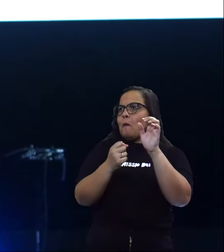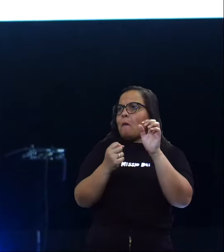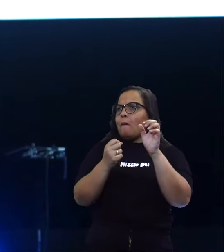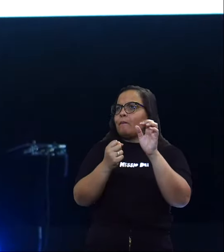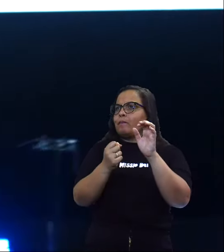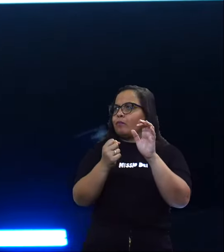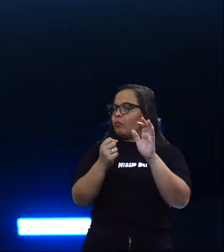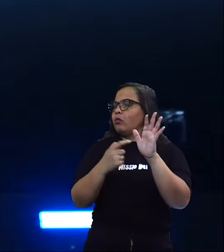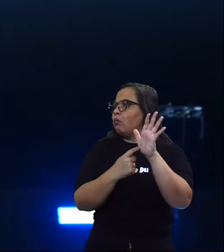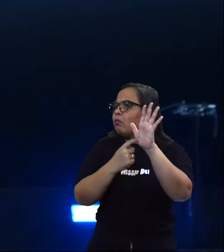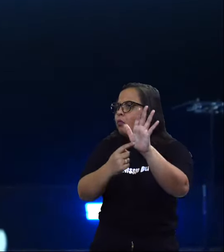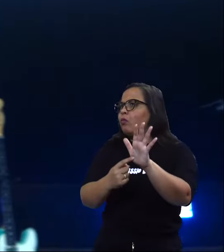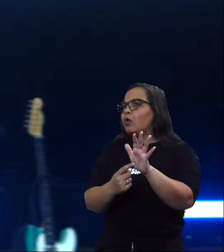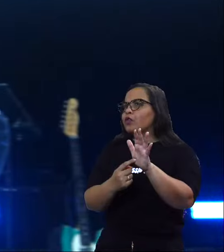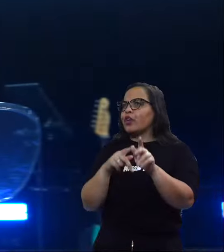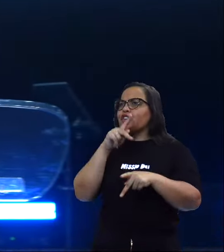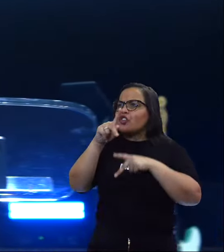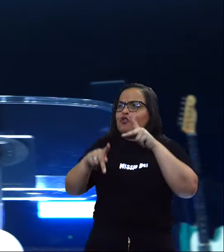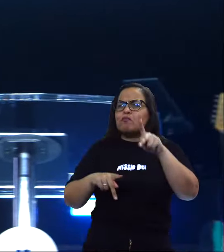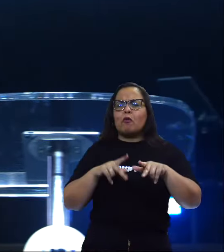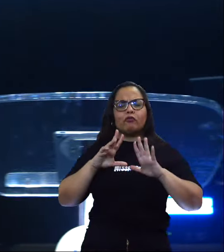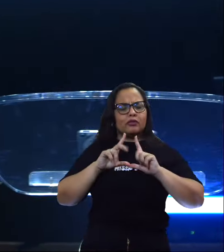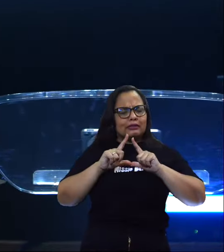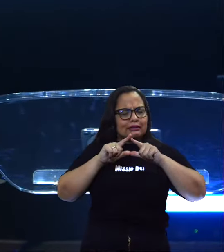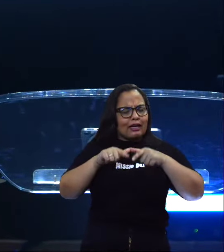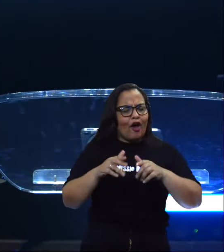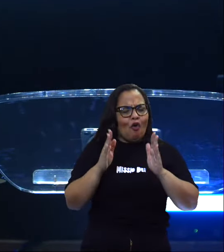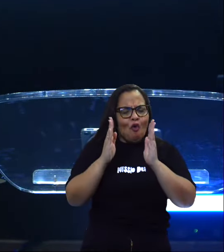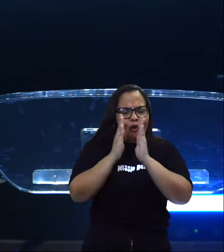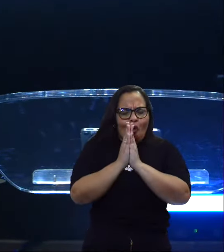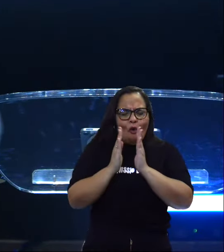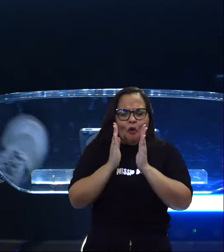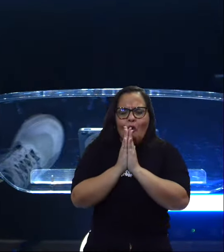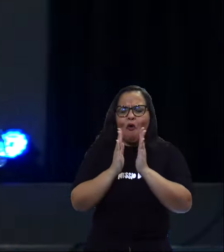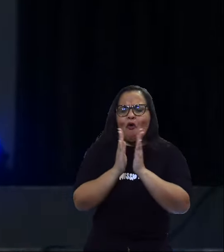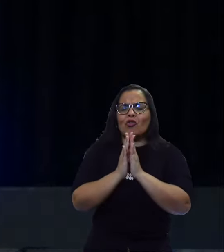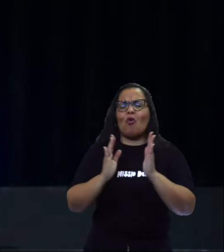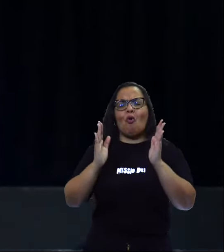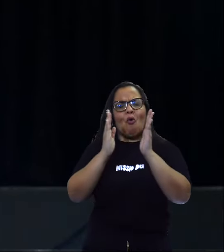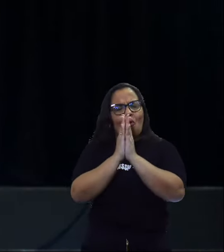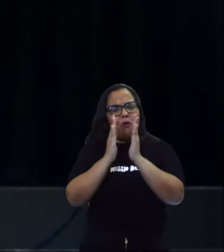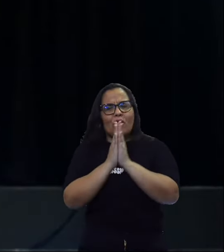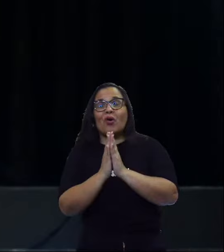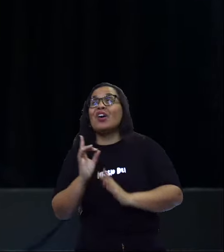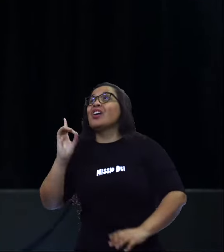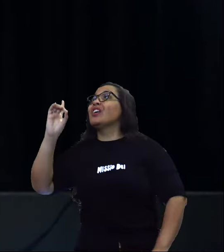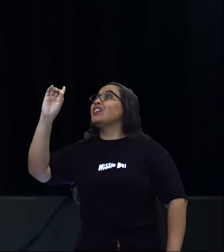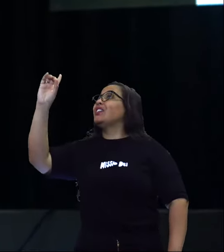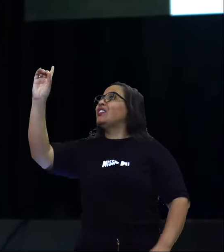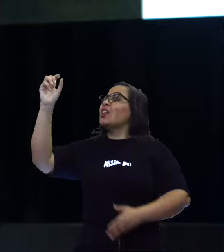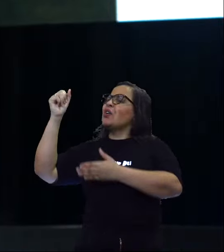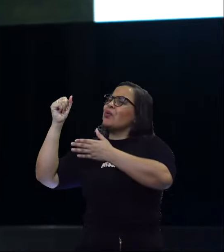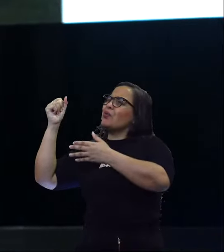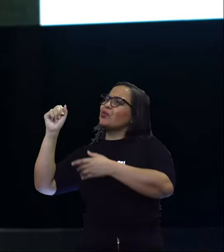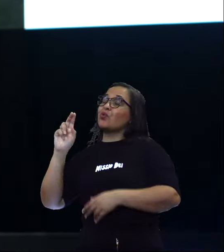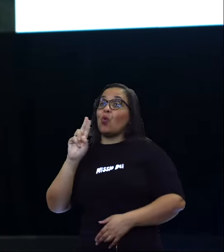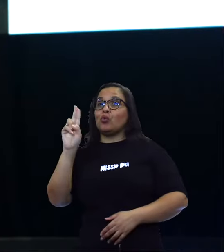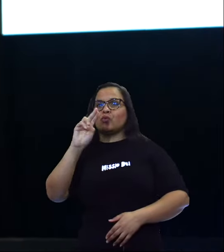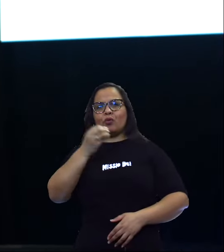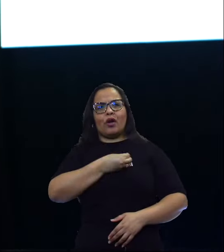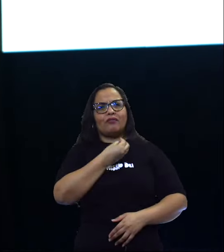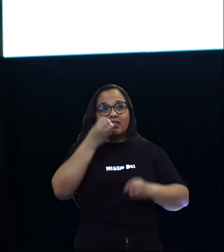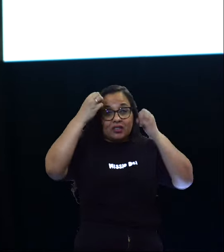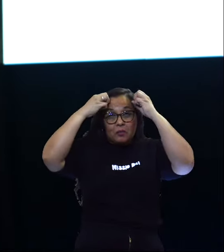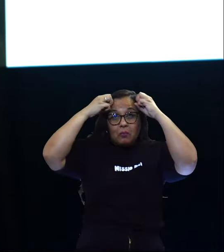aquela resposta de oração que eles tinham feito há tanto tempo que havia agora acontecido, eles estavam desistindo da promessa, desistindo da